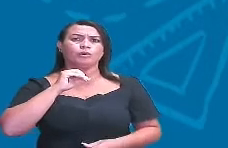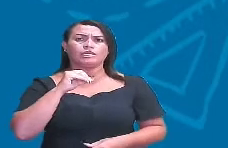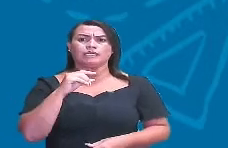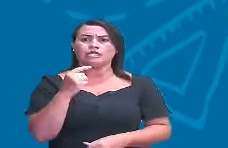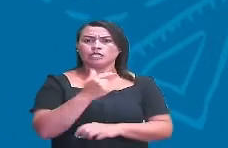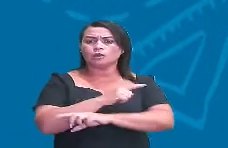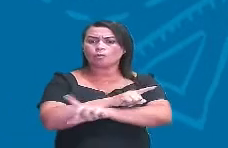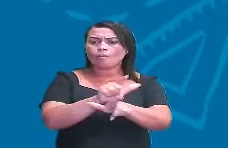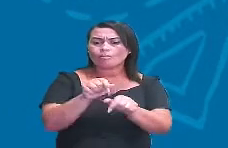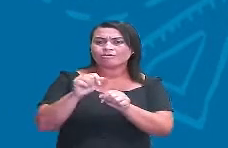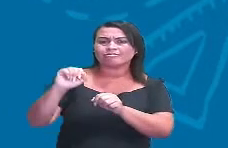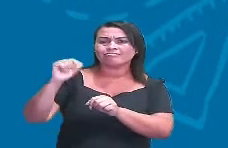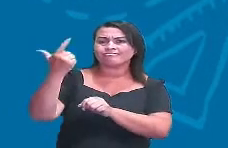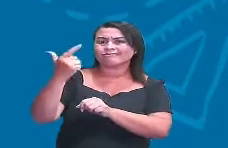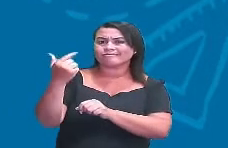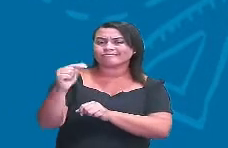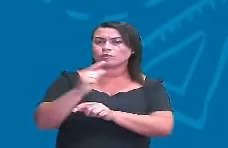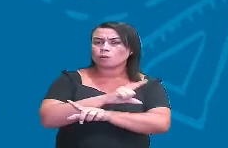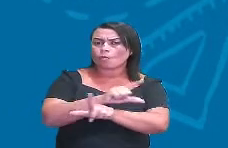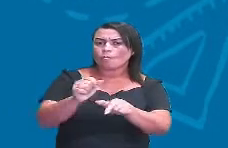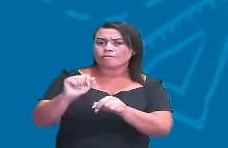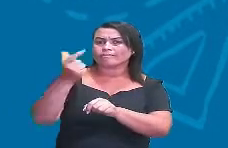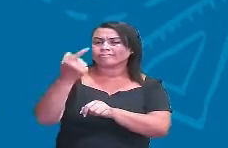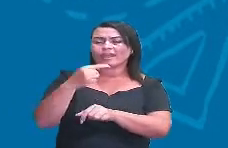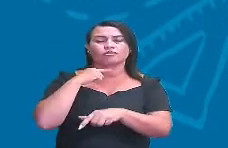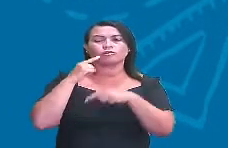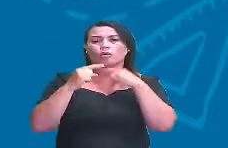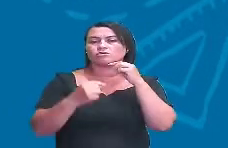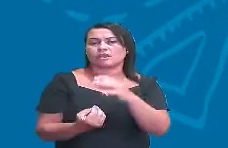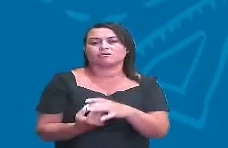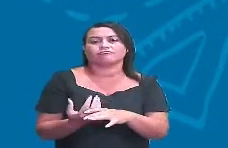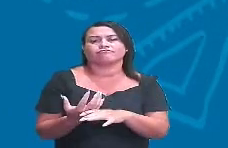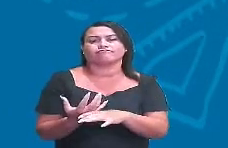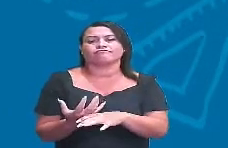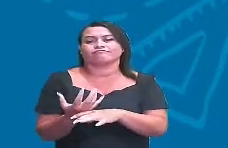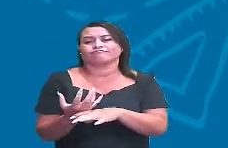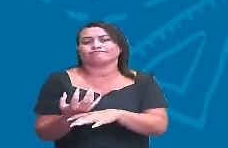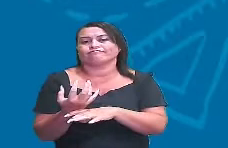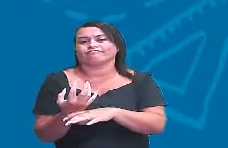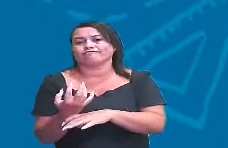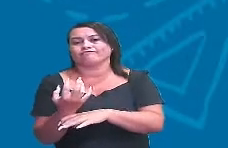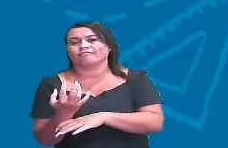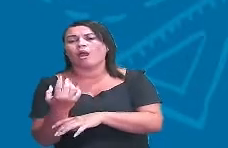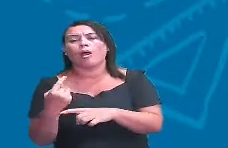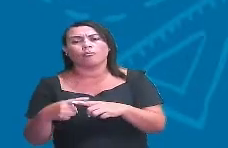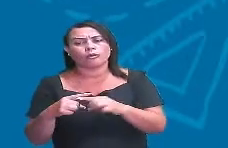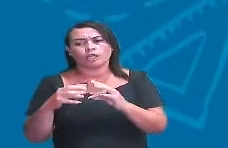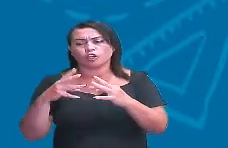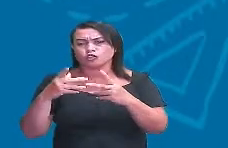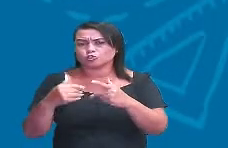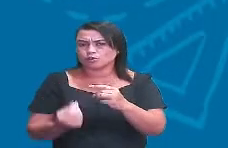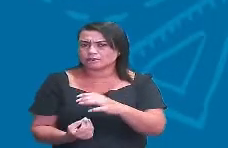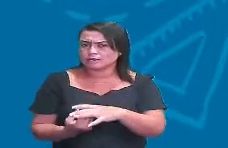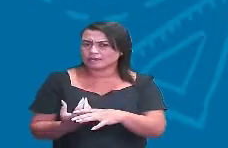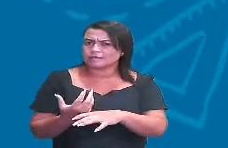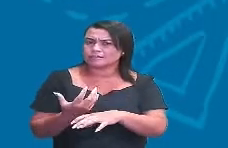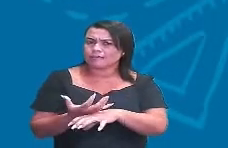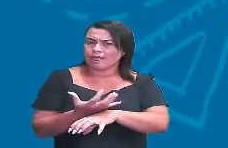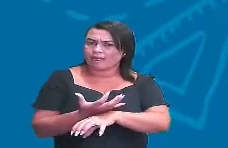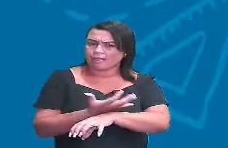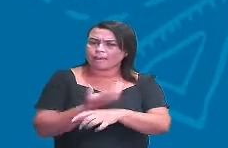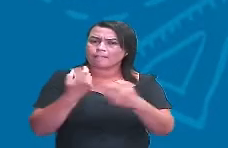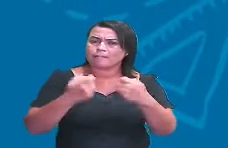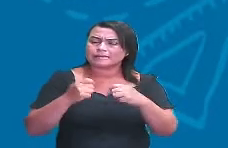se desenvolvem em locais com sombra, elas não conseguem se desenvolver tanto, porque todas as espécies de plantinhas, elas precisam